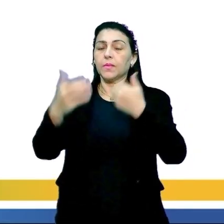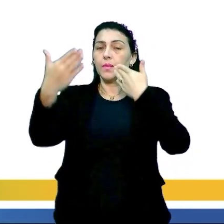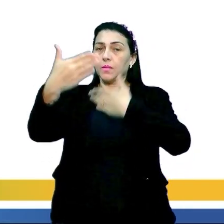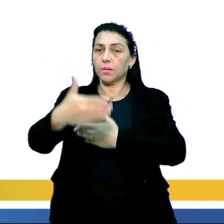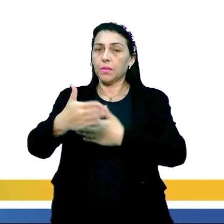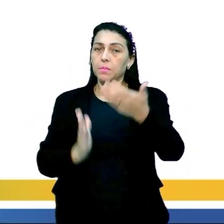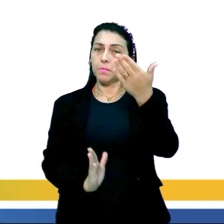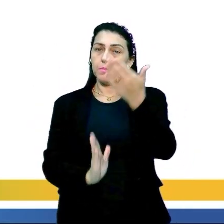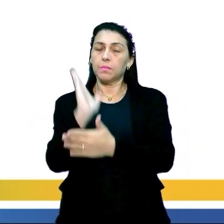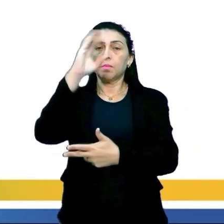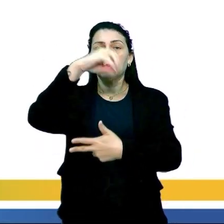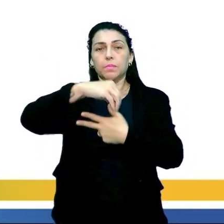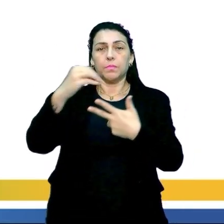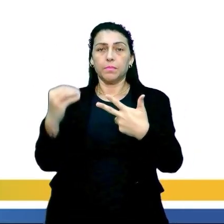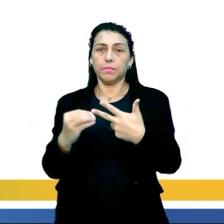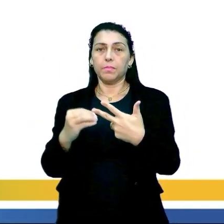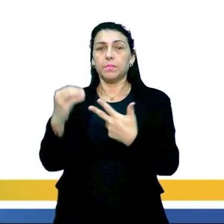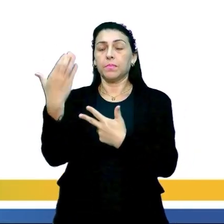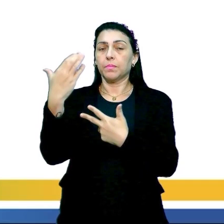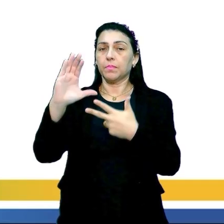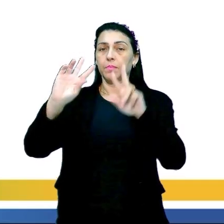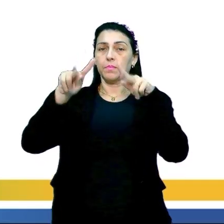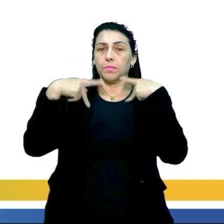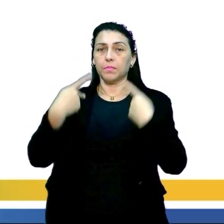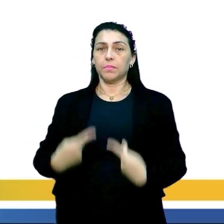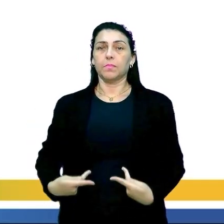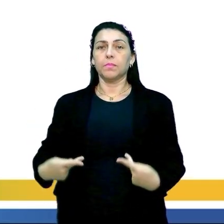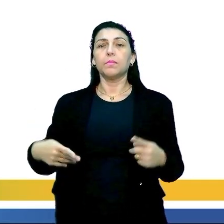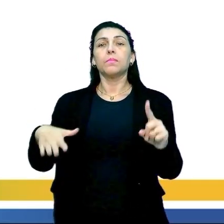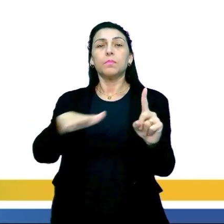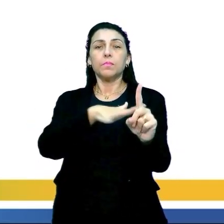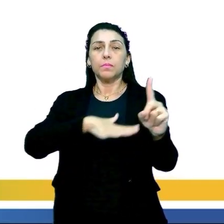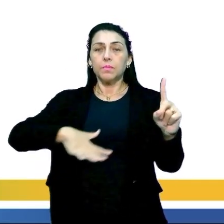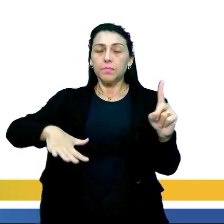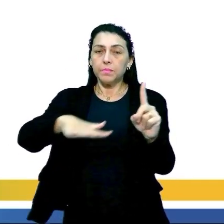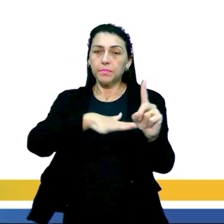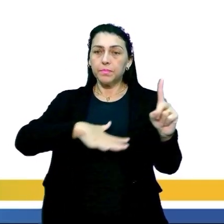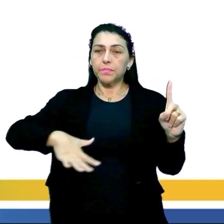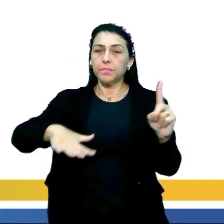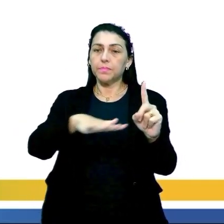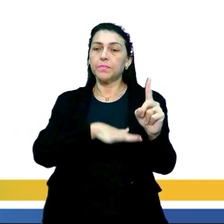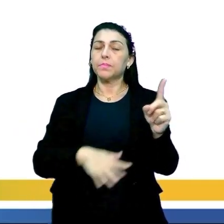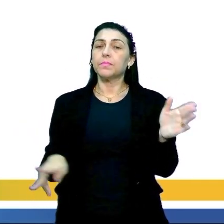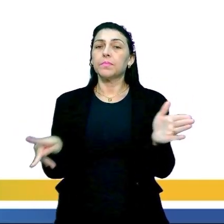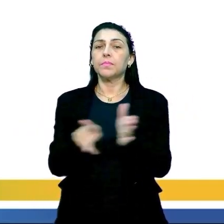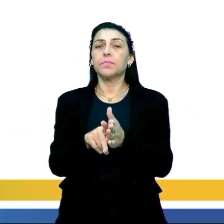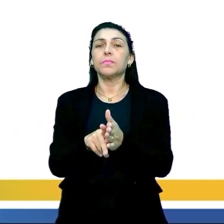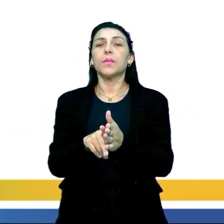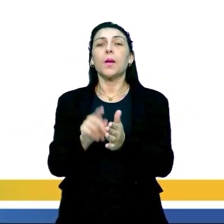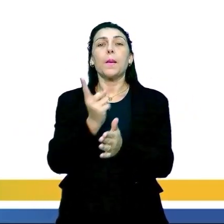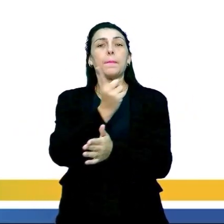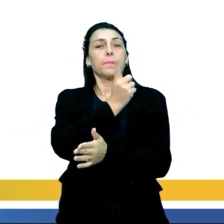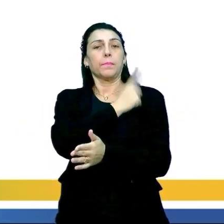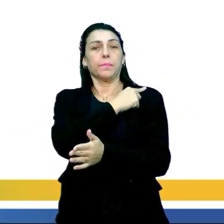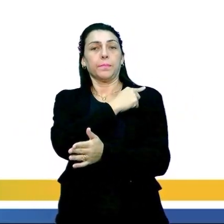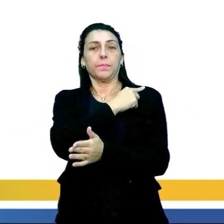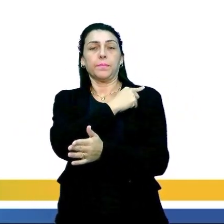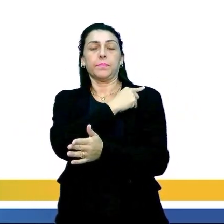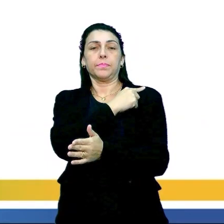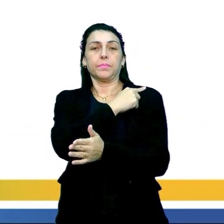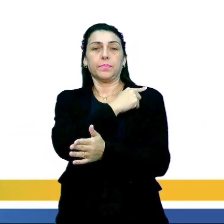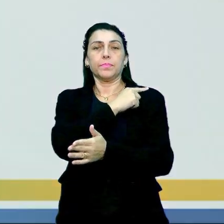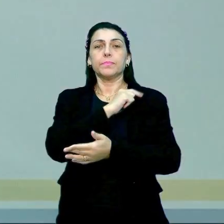prova Enem, Ciências Humanas e Sociais Aplicadas, voltado para o primeiro ano do